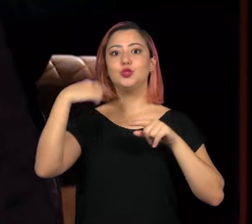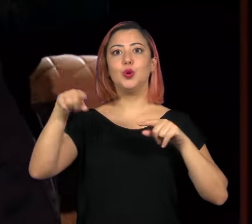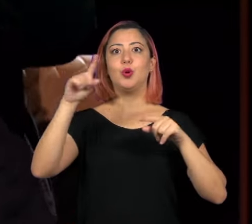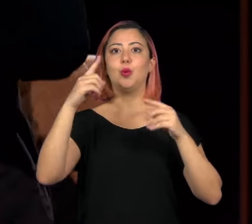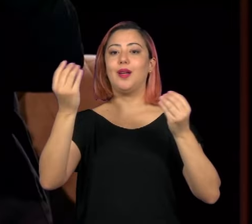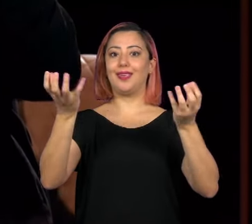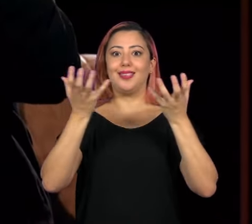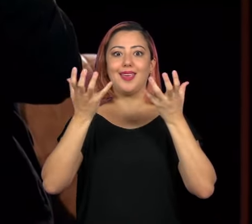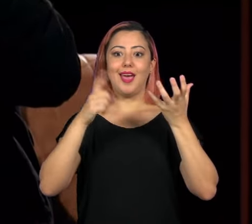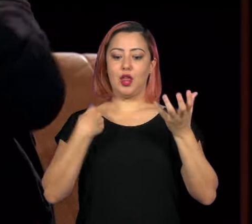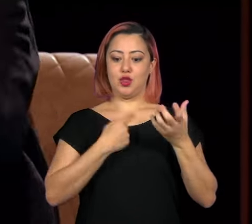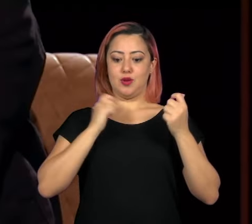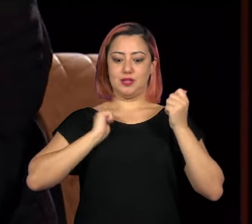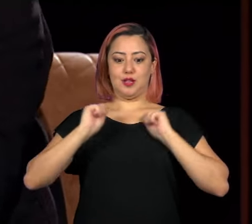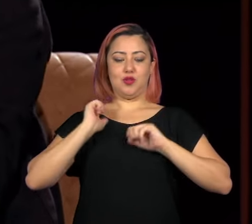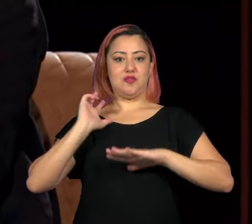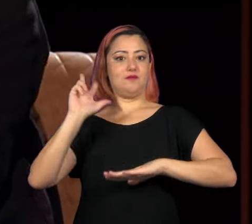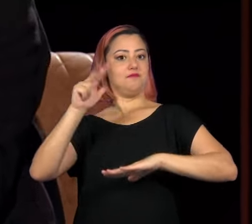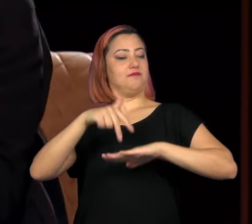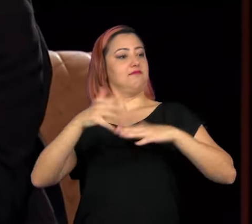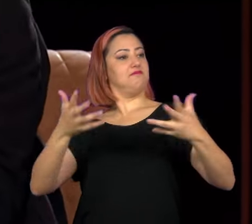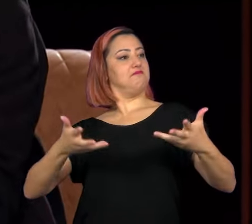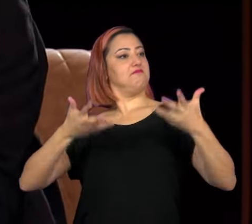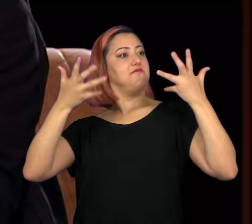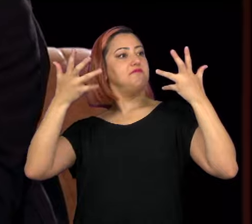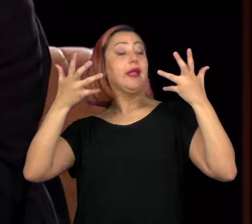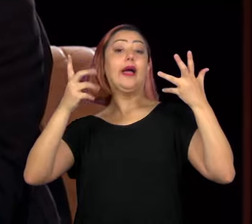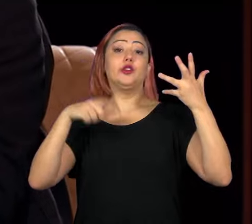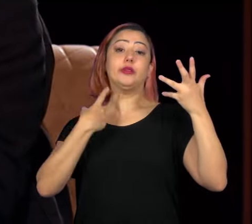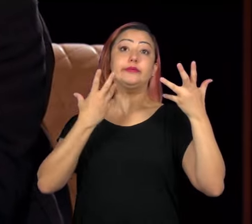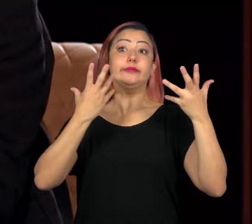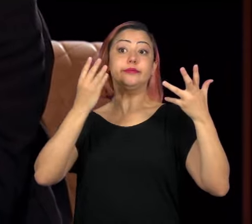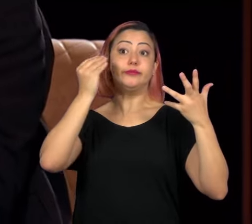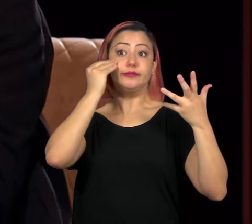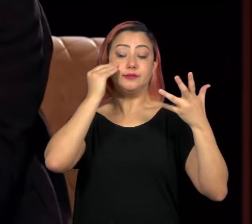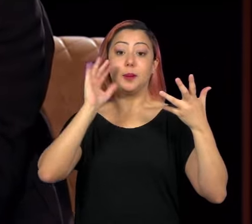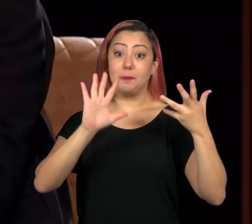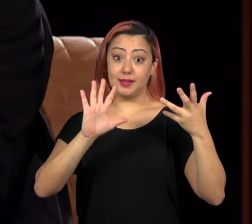blue, sabe? E a gente acaba fazendo, né? Mas, às vezes,